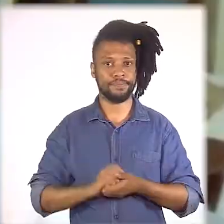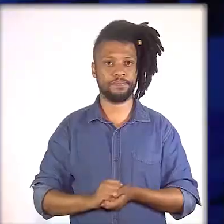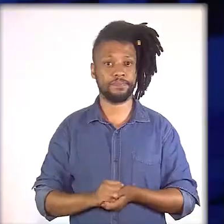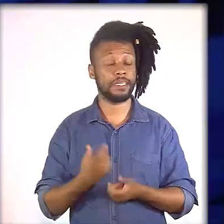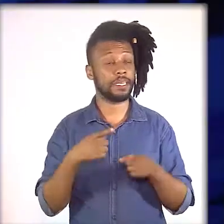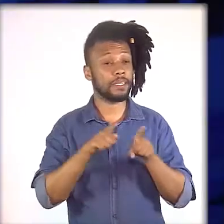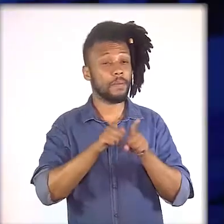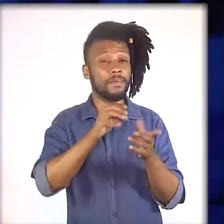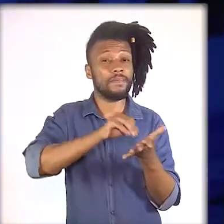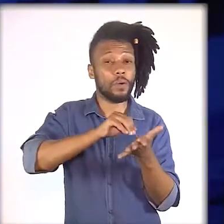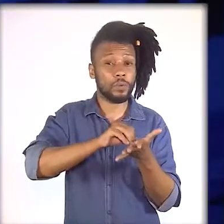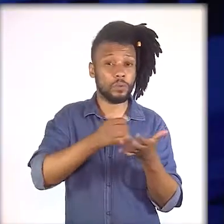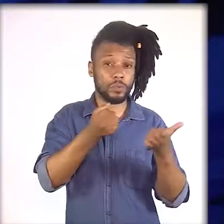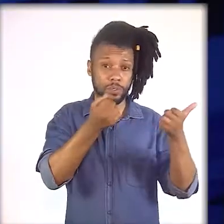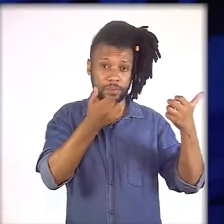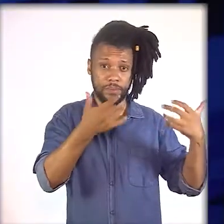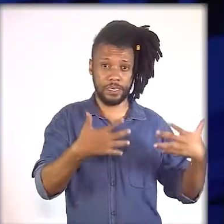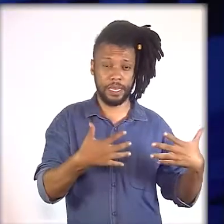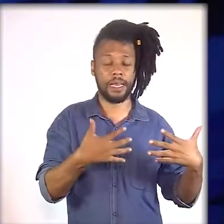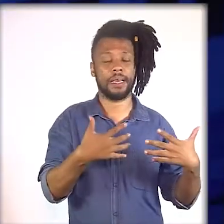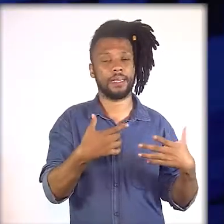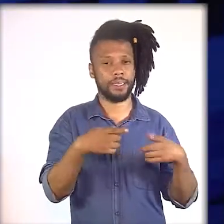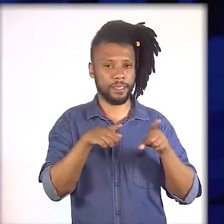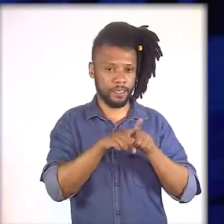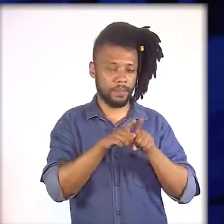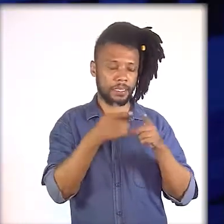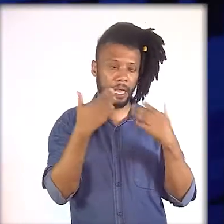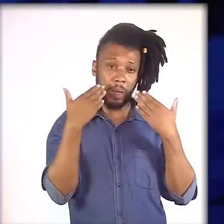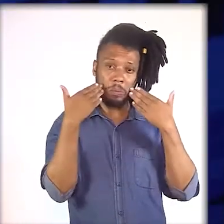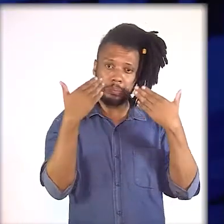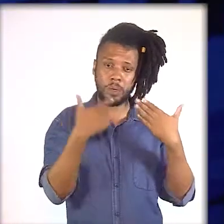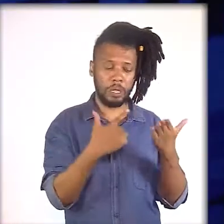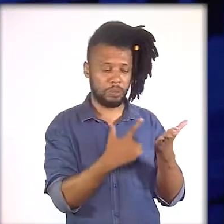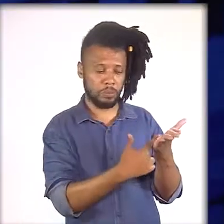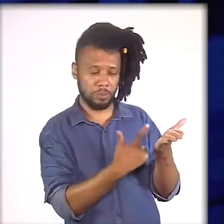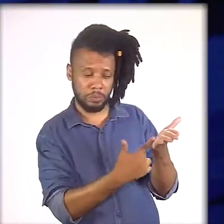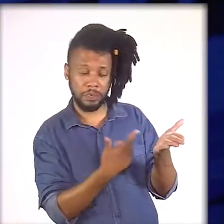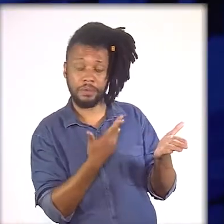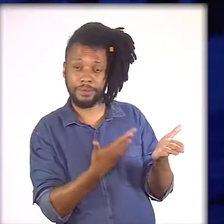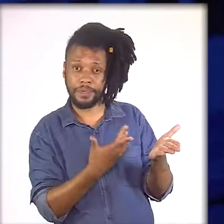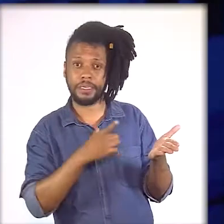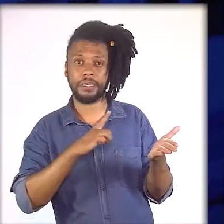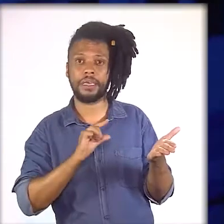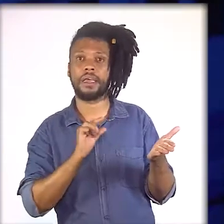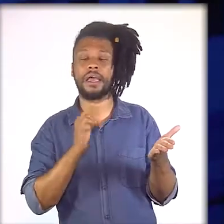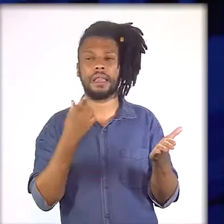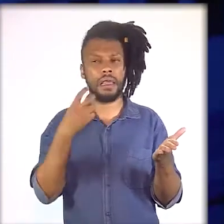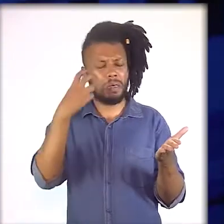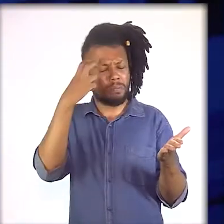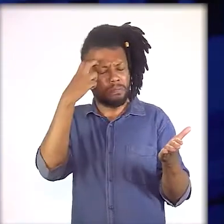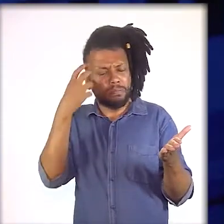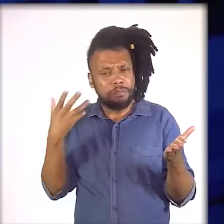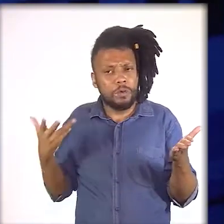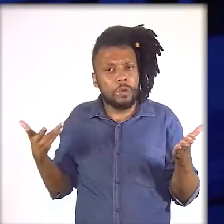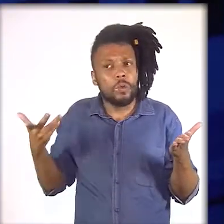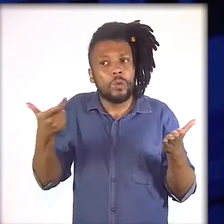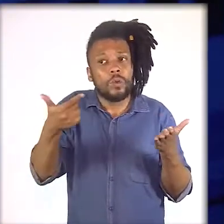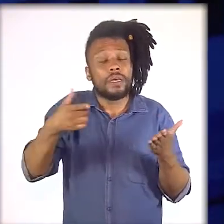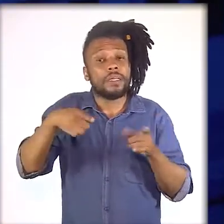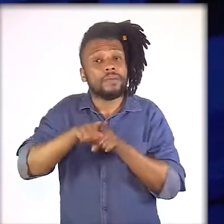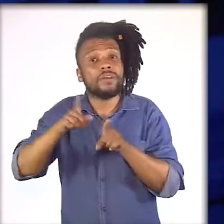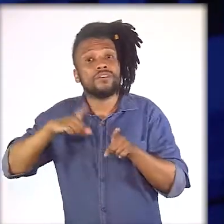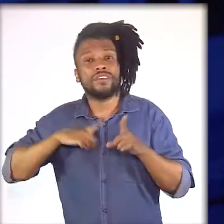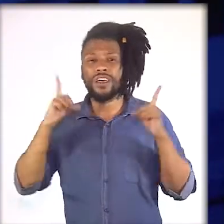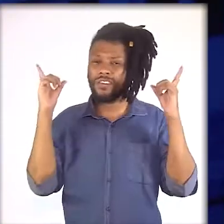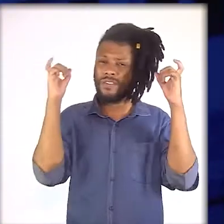E aí a gente acabou não falando aqui, mas está bastante explícito no livro, que ao mesmo tempo que ele era genial, ele também